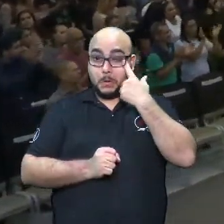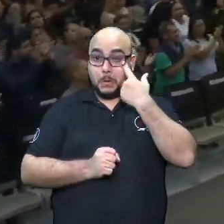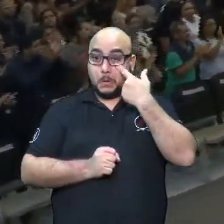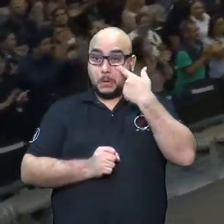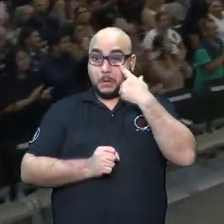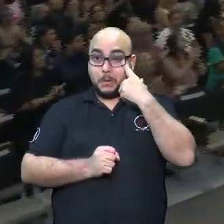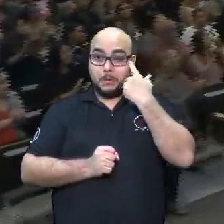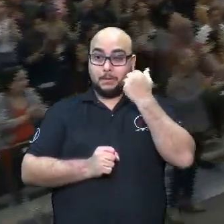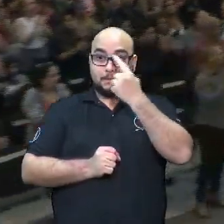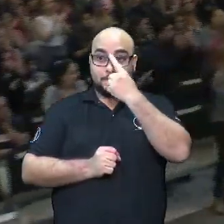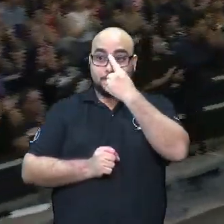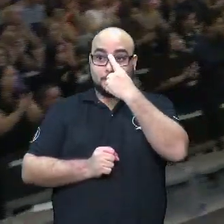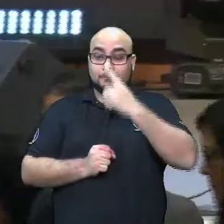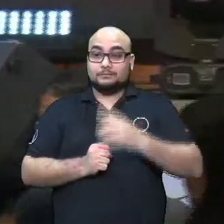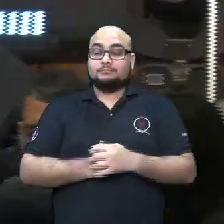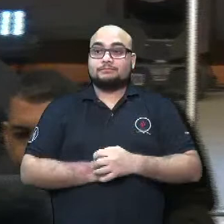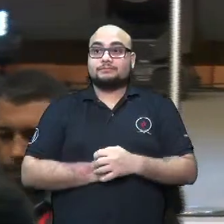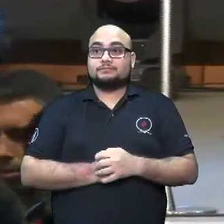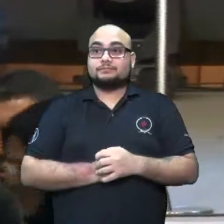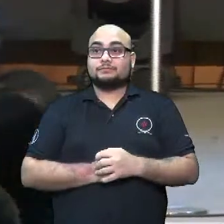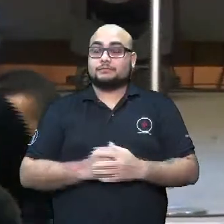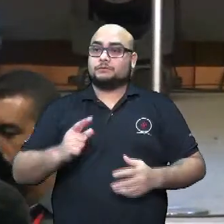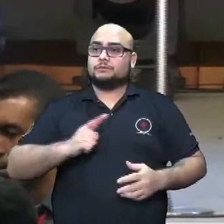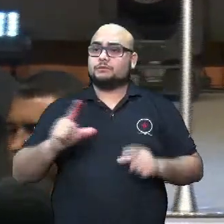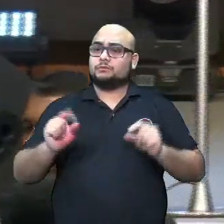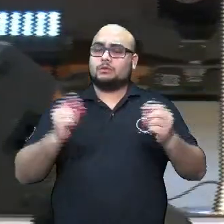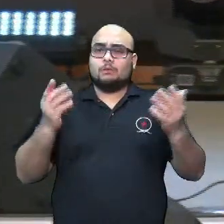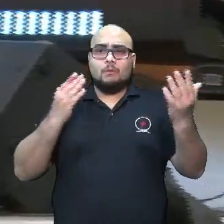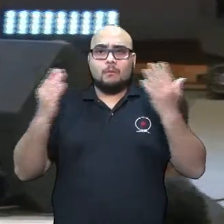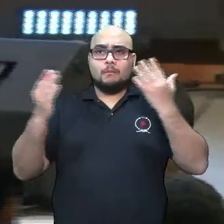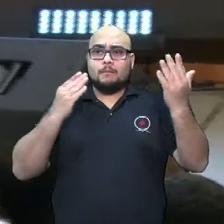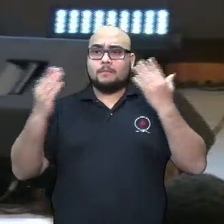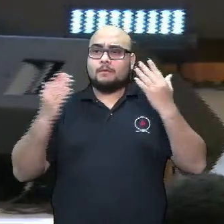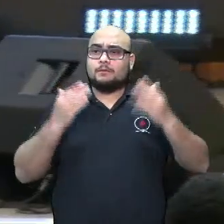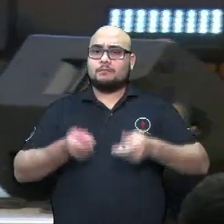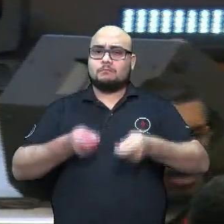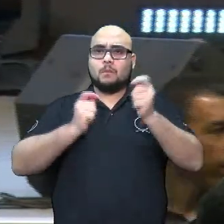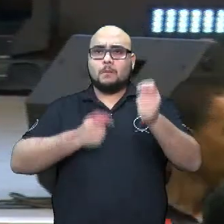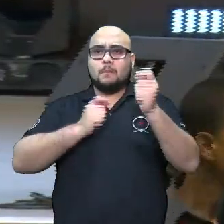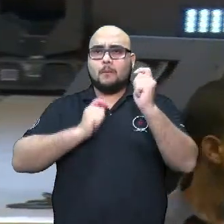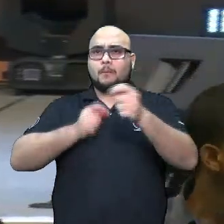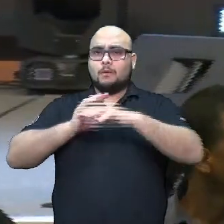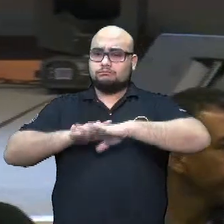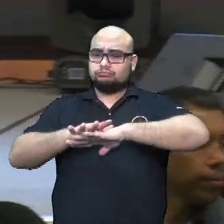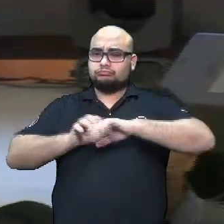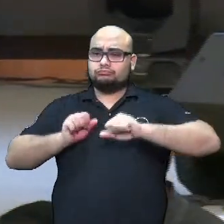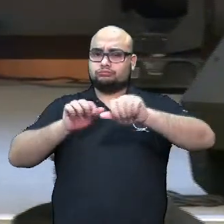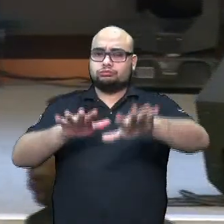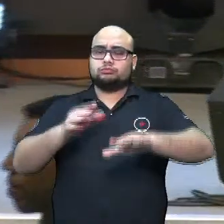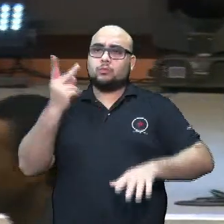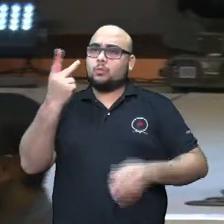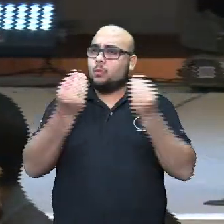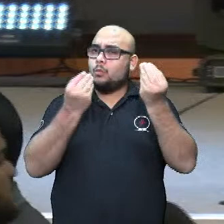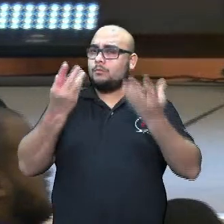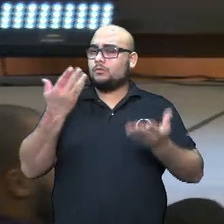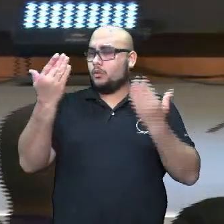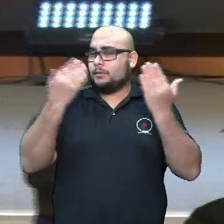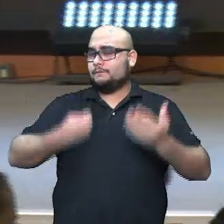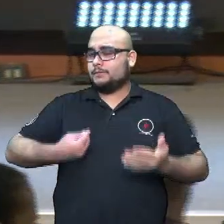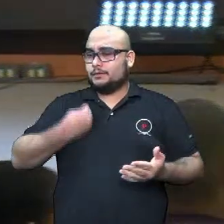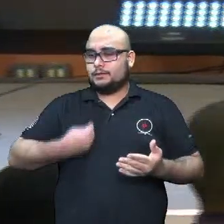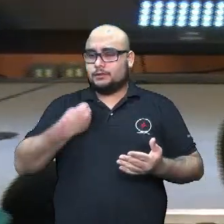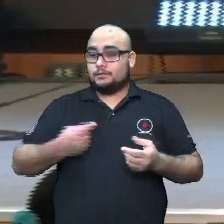Grande pesca hoje aqui, irmão. Graças a Deus. Vidas resgatadas para a glória, para a honra,